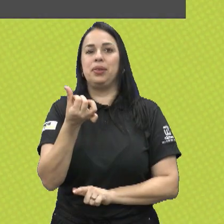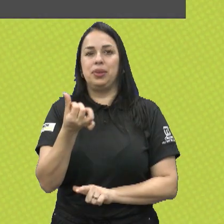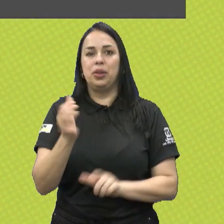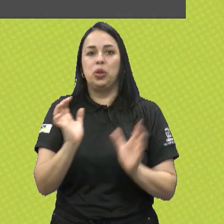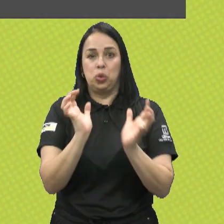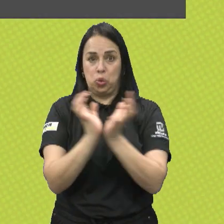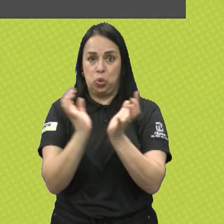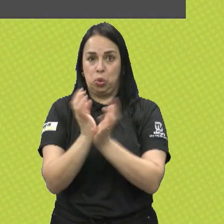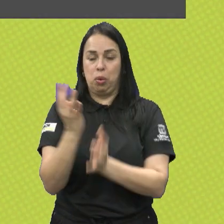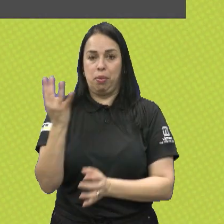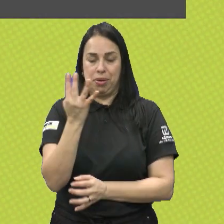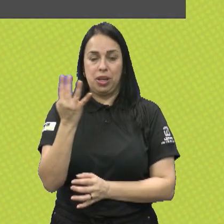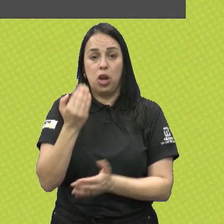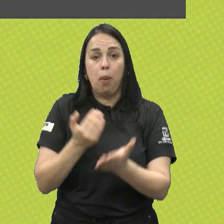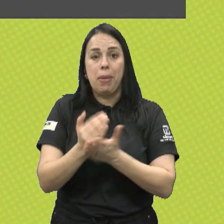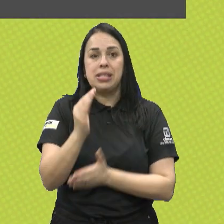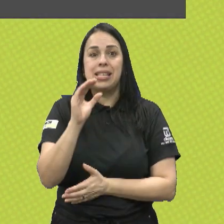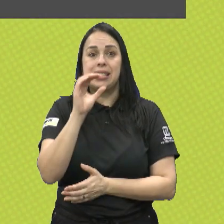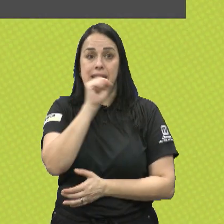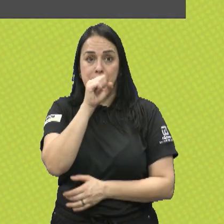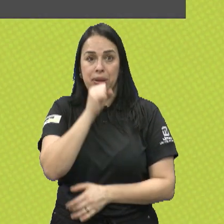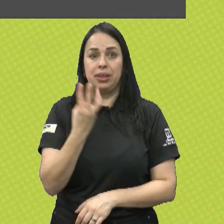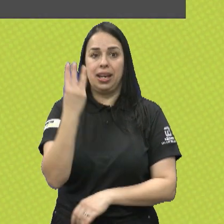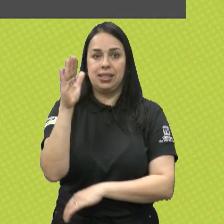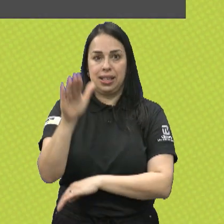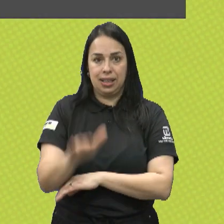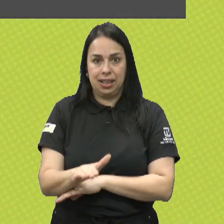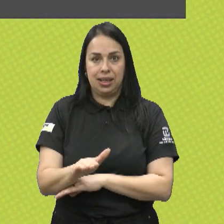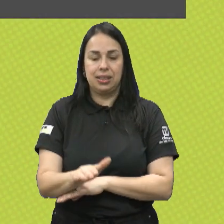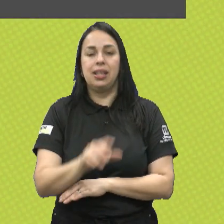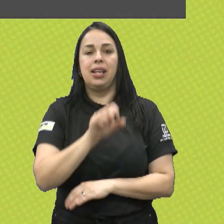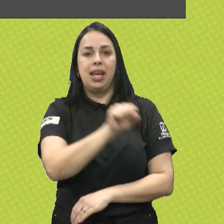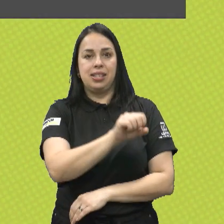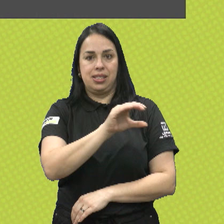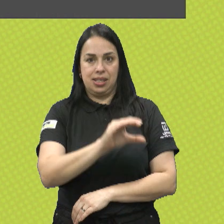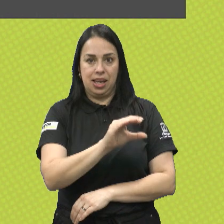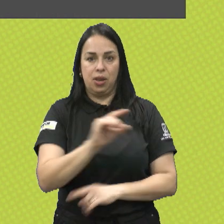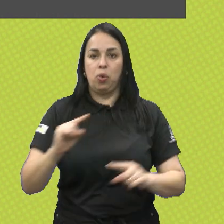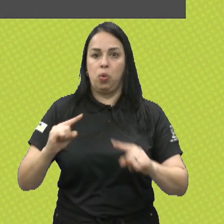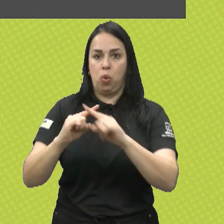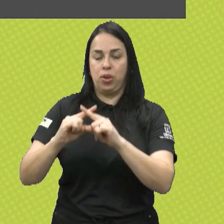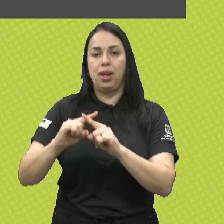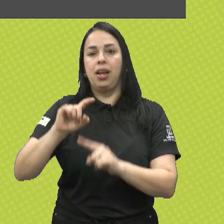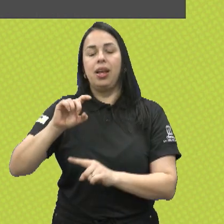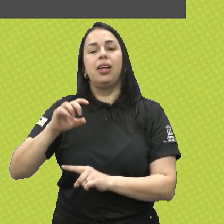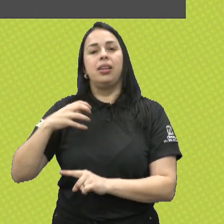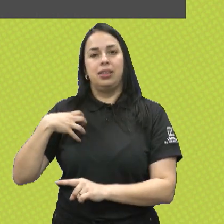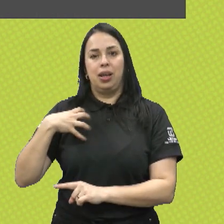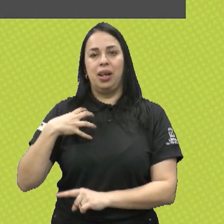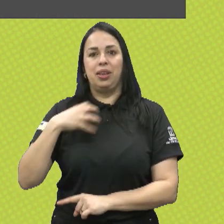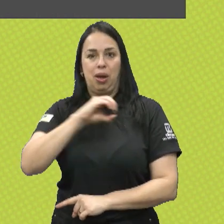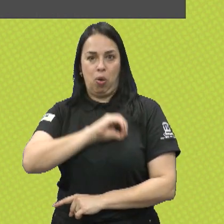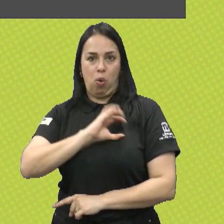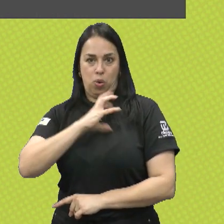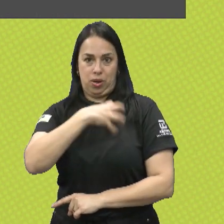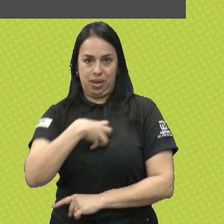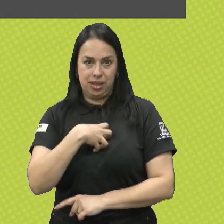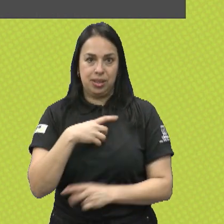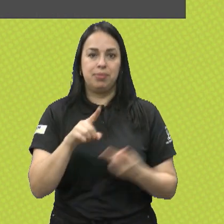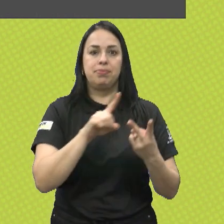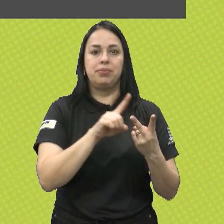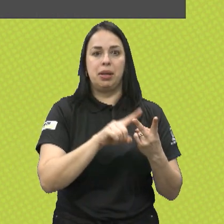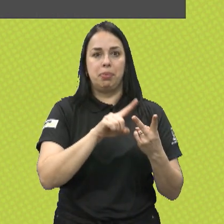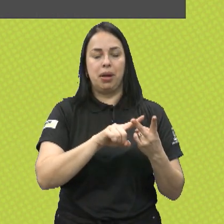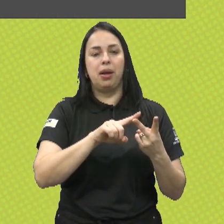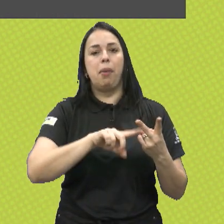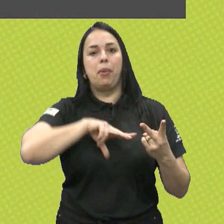4, começando no sábado, 3 da tarde, São Caetano e Oeste. No domingo, 2 jogos. Um às 10 da manhã, Portuguesa Santista recebendo o